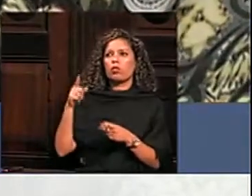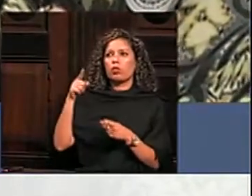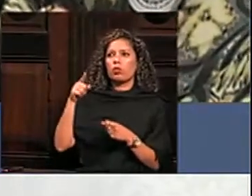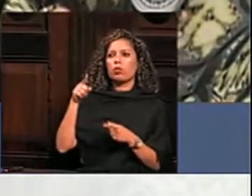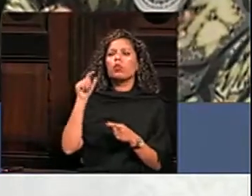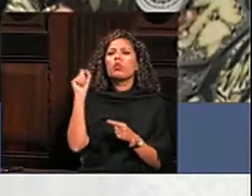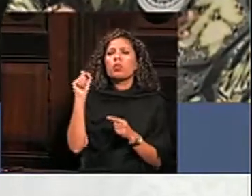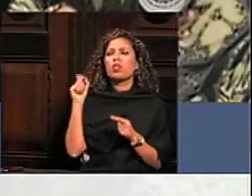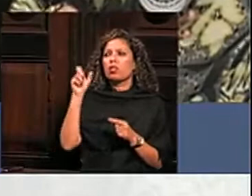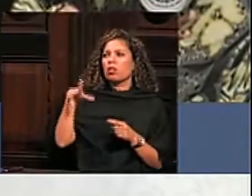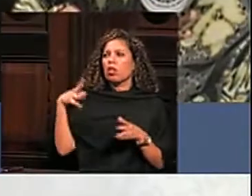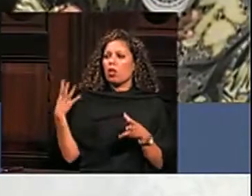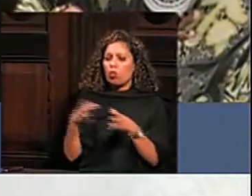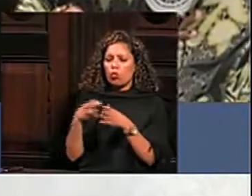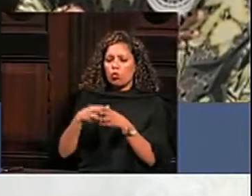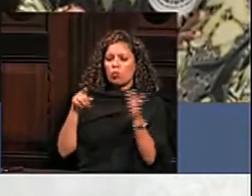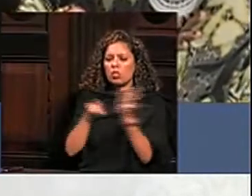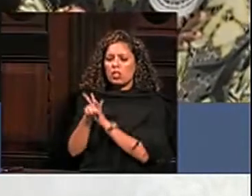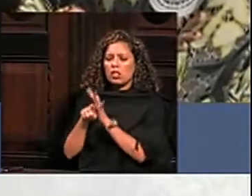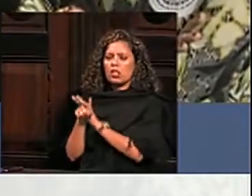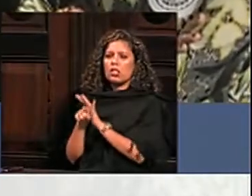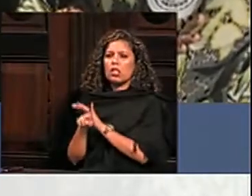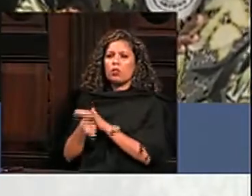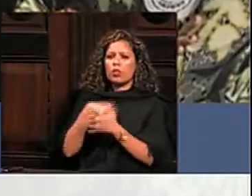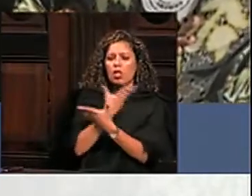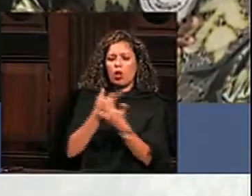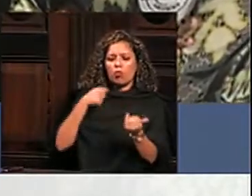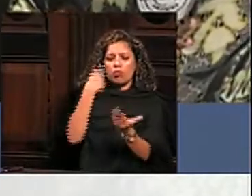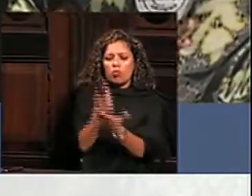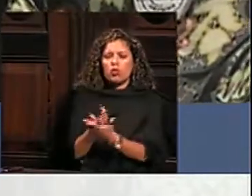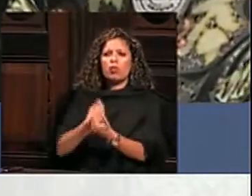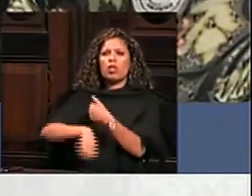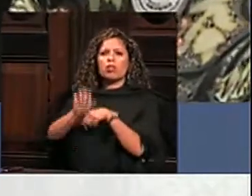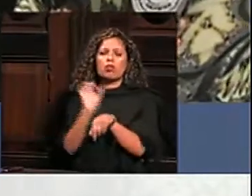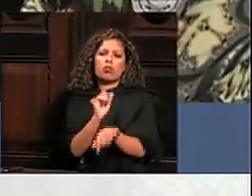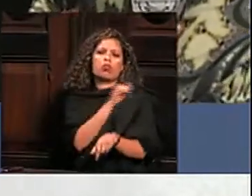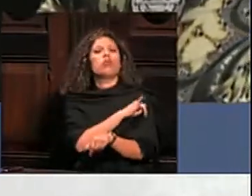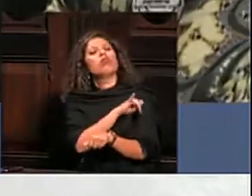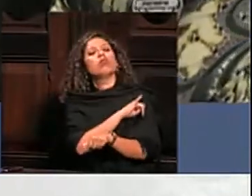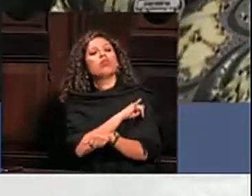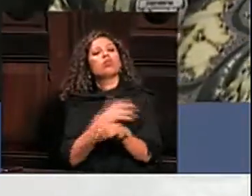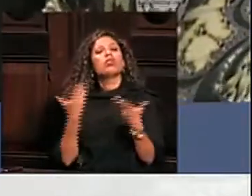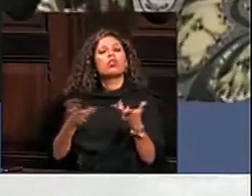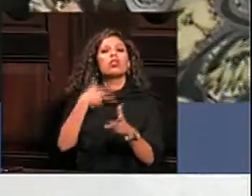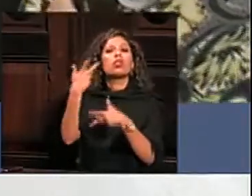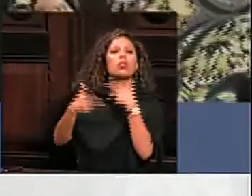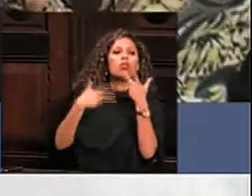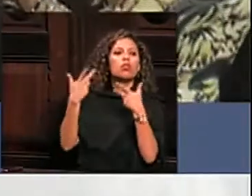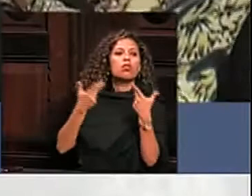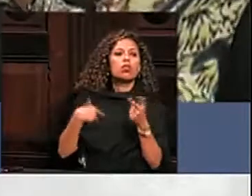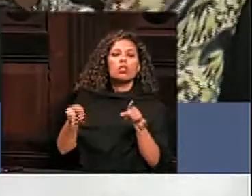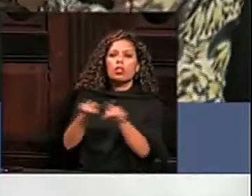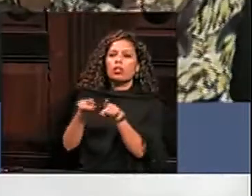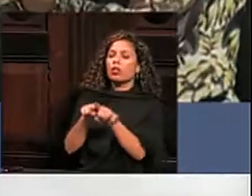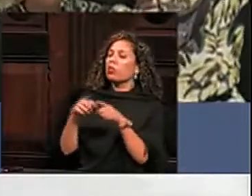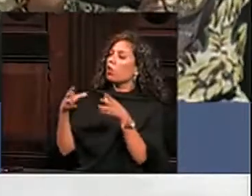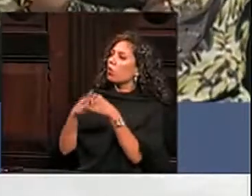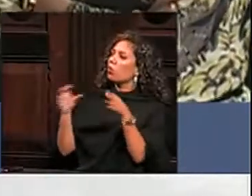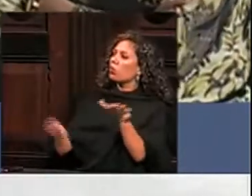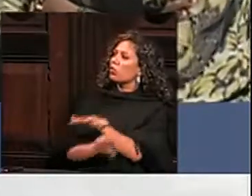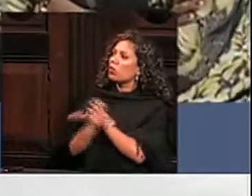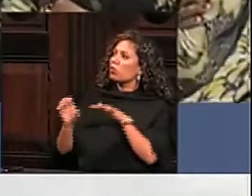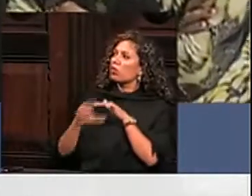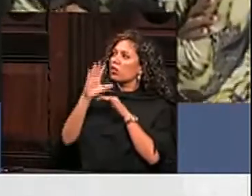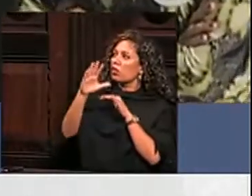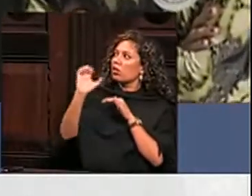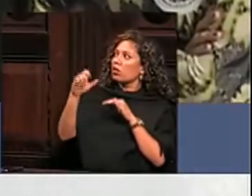Controladoria Geral das Contas do Rio de Janeiro. Senhor presidente, eu queria dizer para os nossos companheiros da SEDAI que